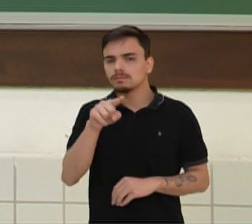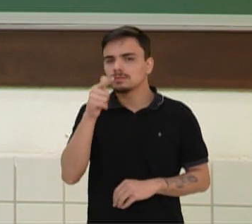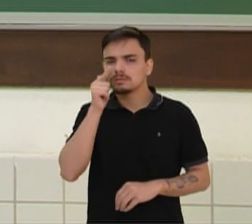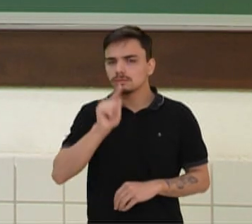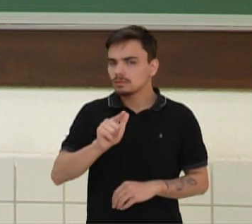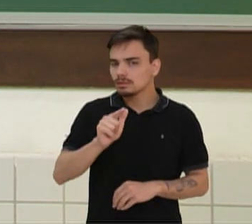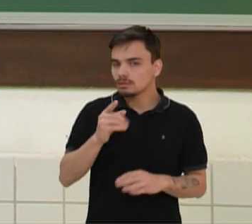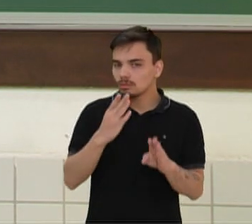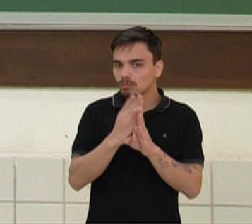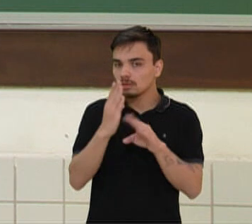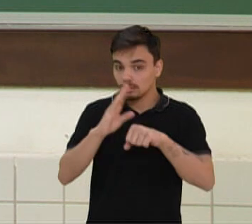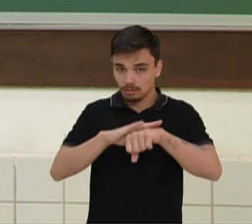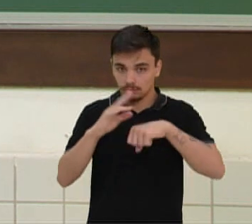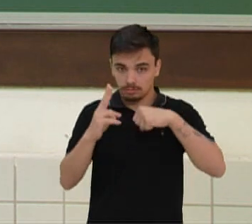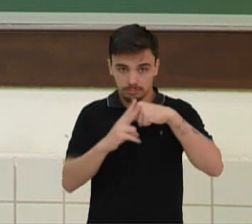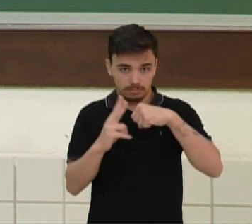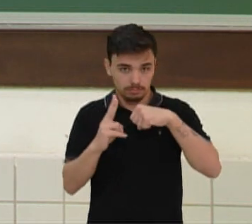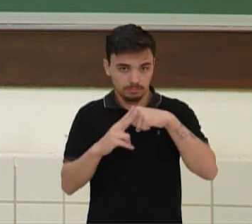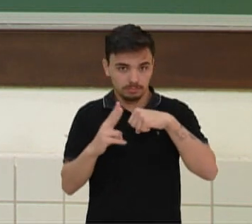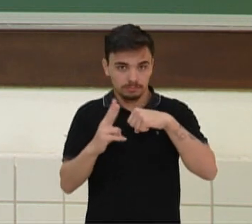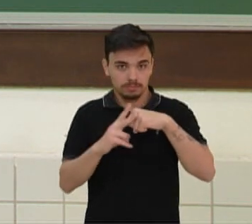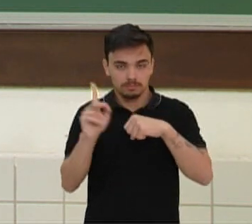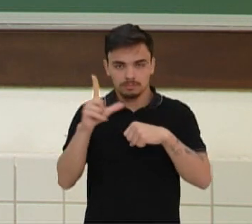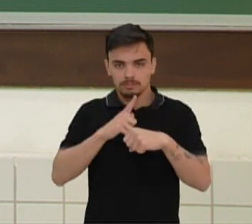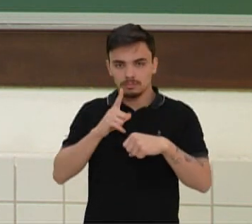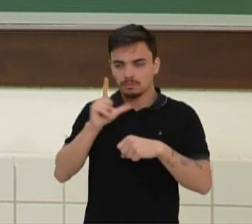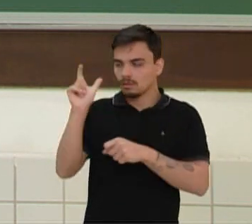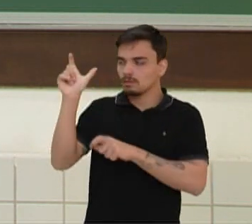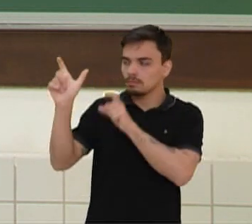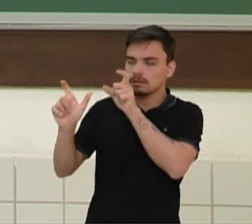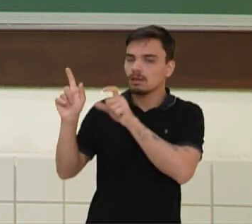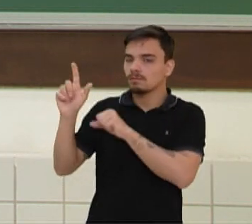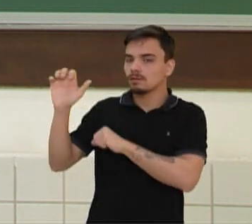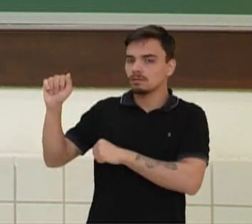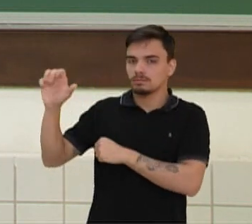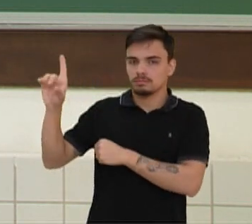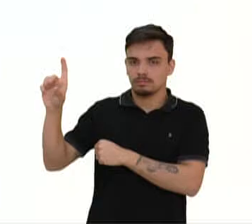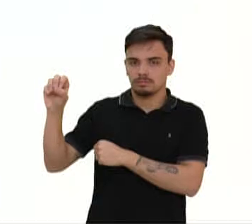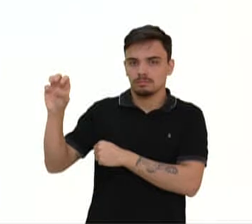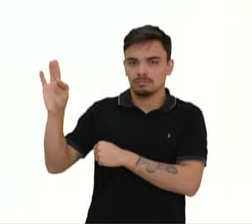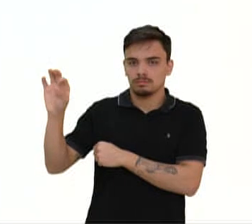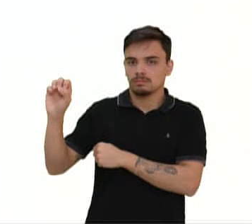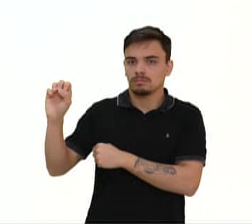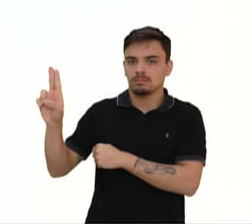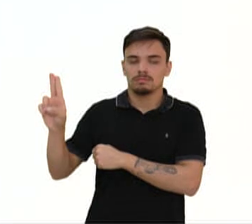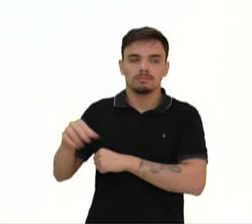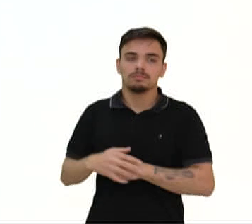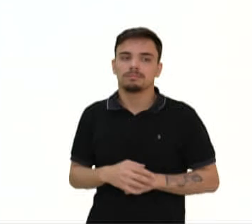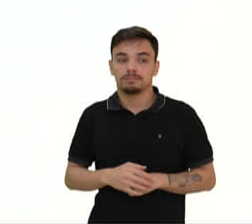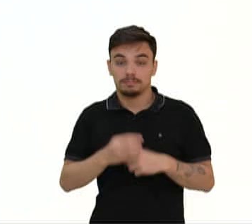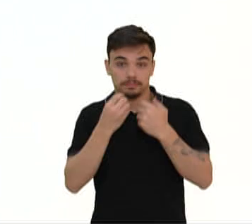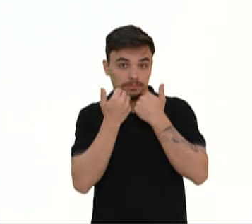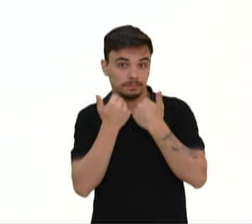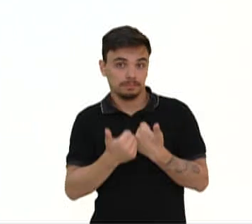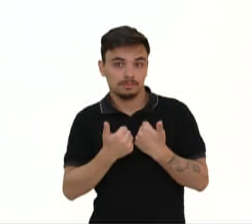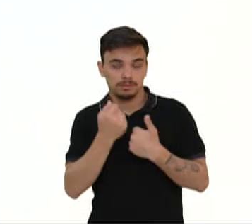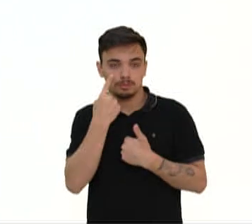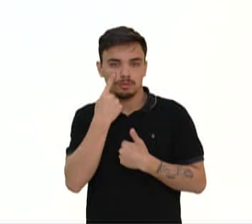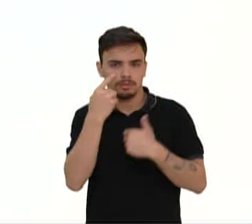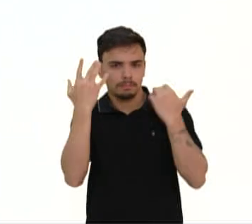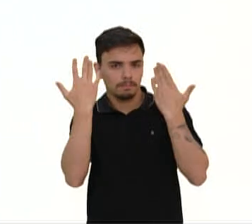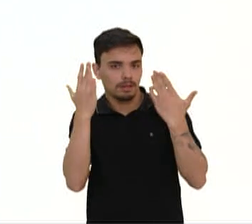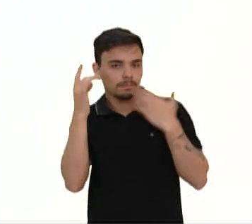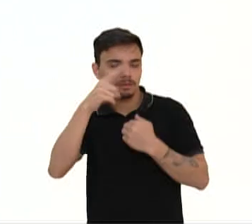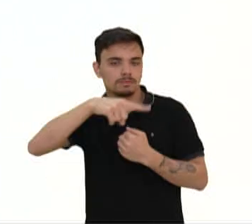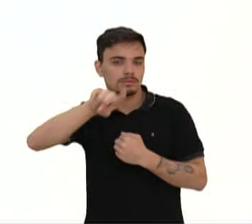Conseguiram encontrar o tempo verbal do verbo que está flexionado adotou? Vamos ver? Muito bem! Parabéns